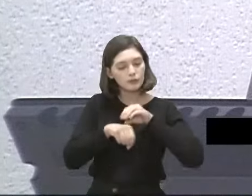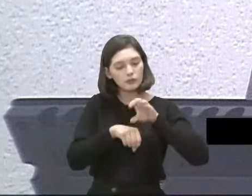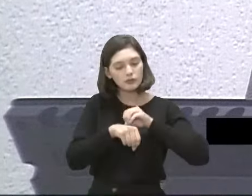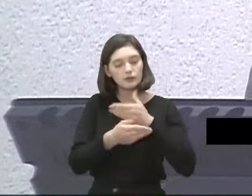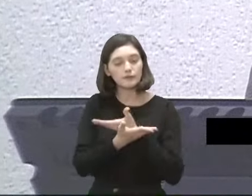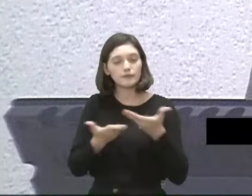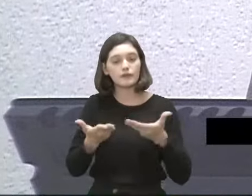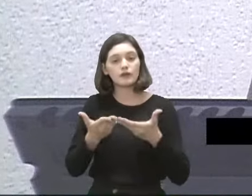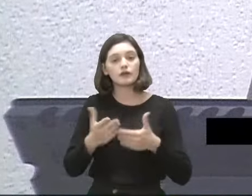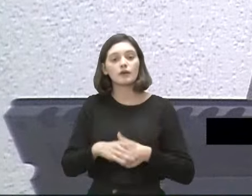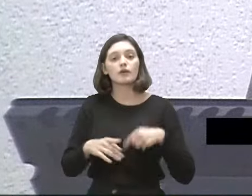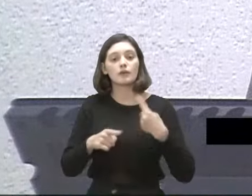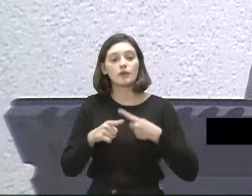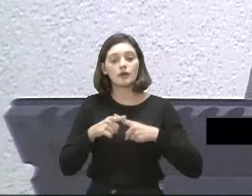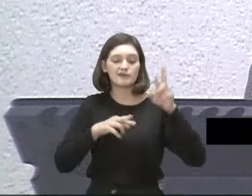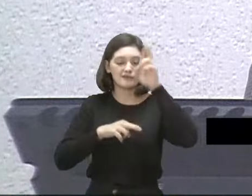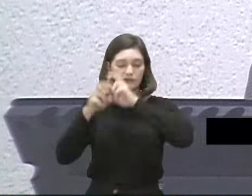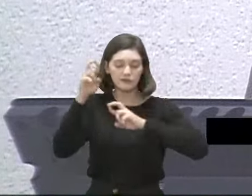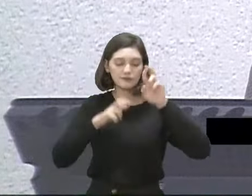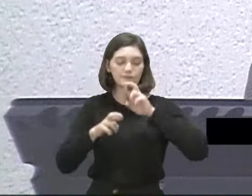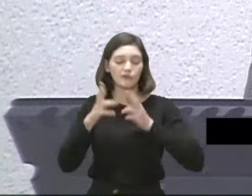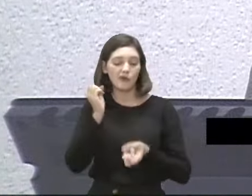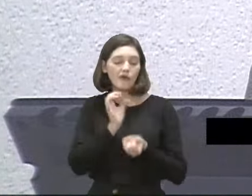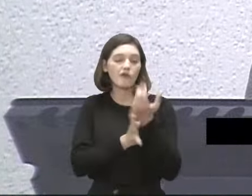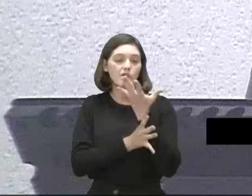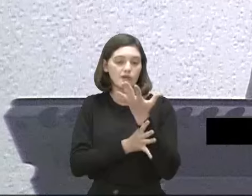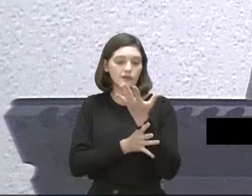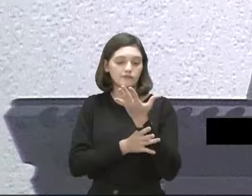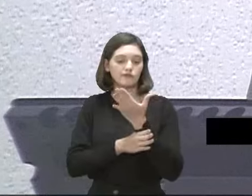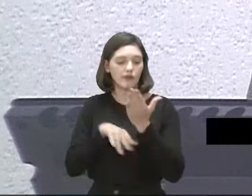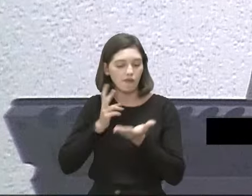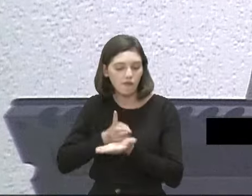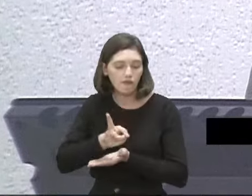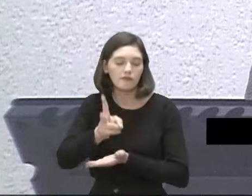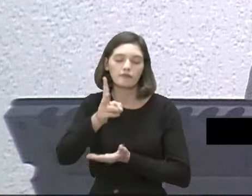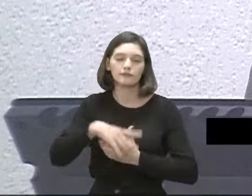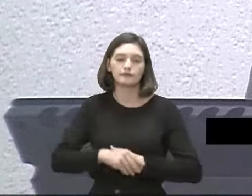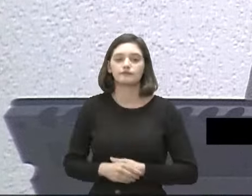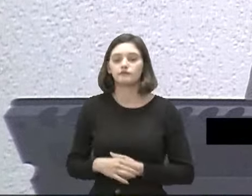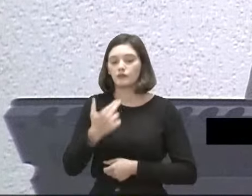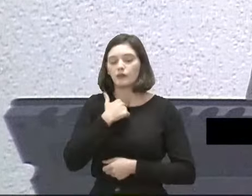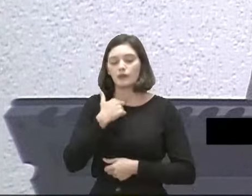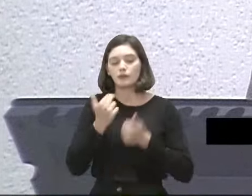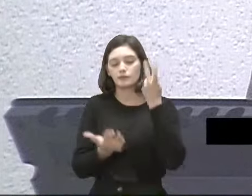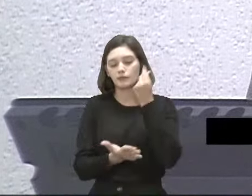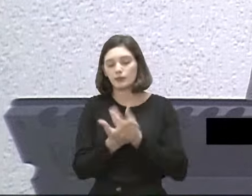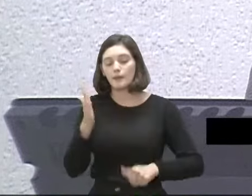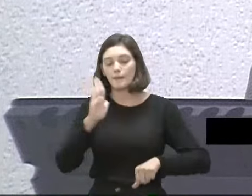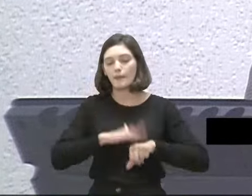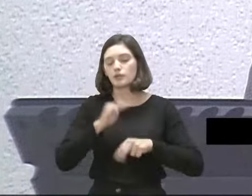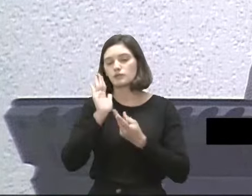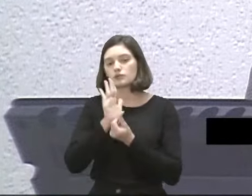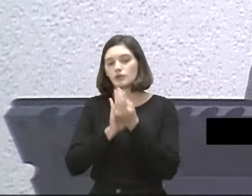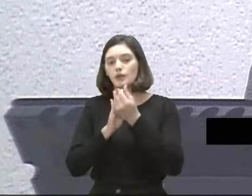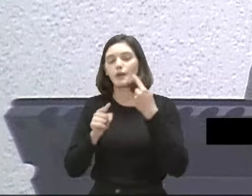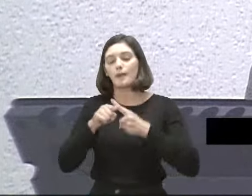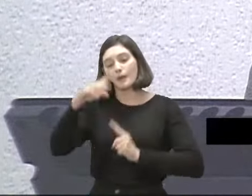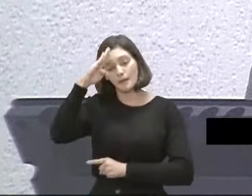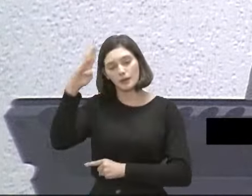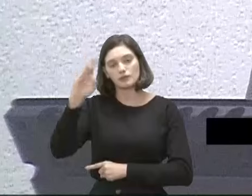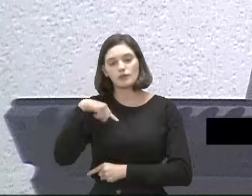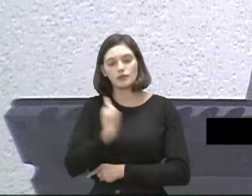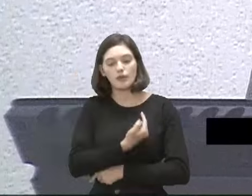que essas pedaladas fiscais não ocorram sistematicamente. Não pode gastar mais do que arrecada, principalmente